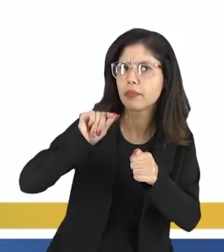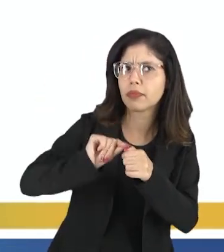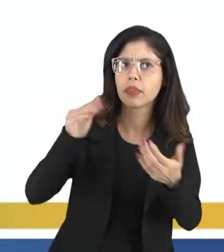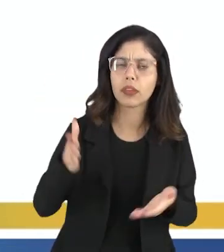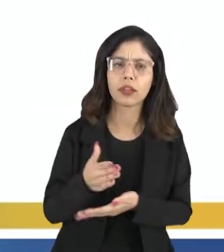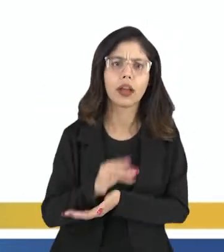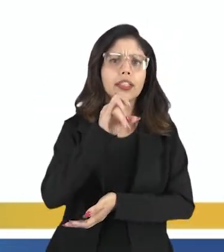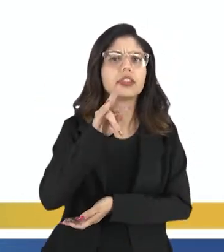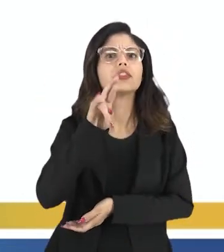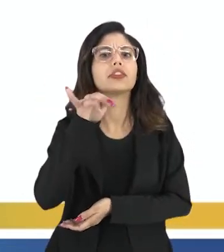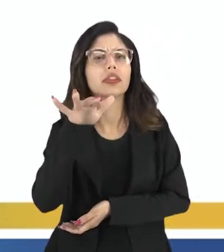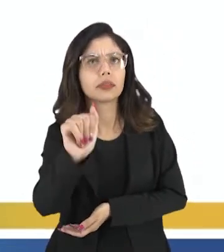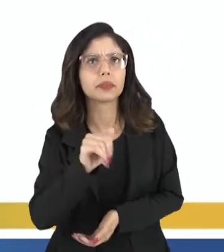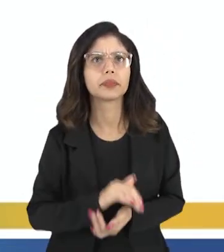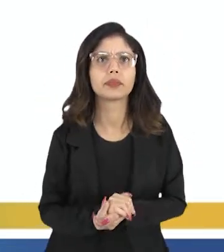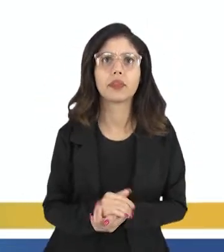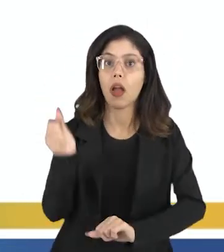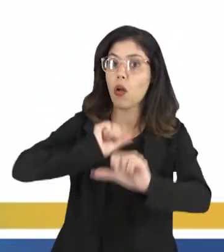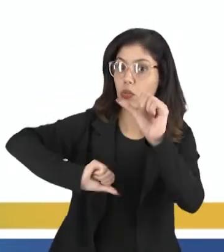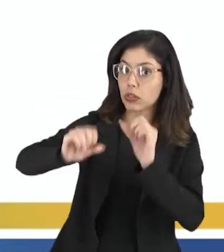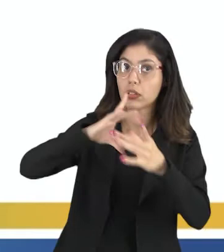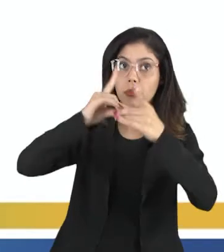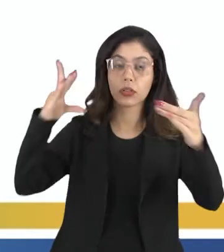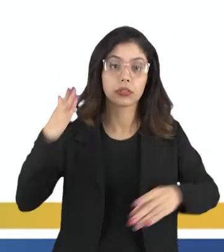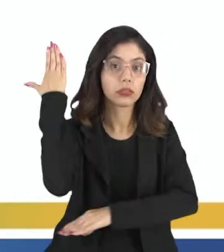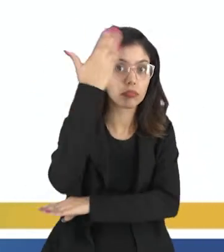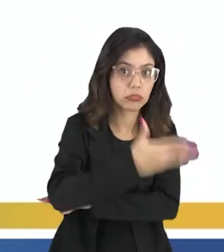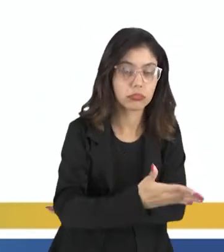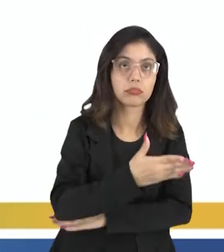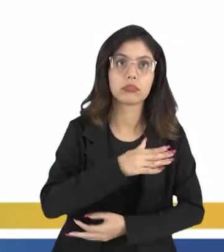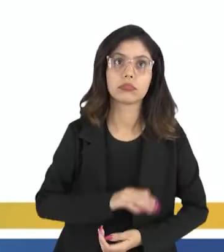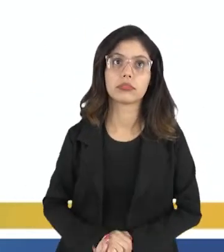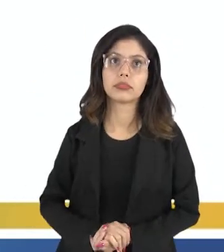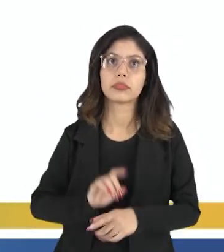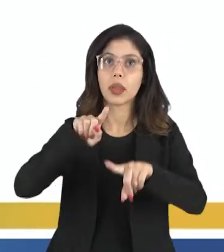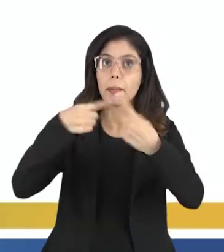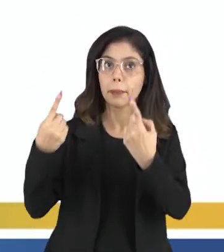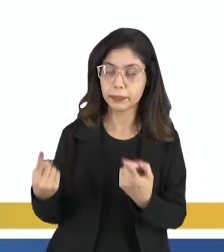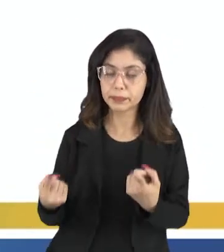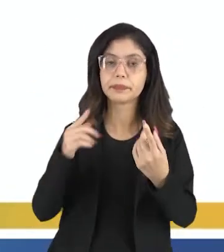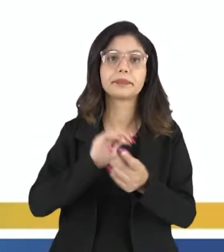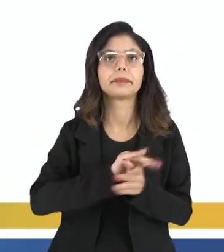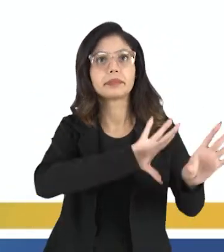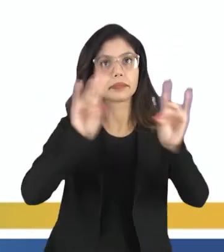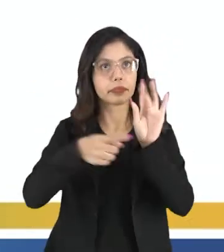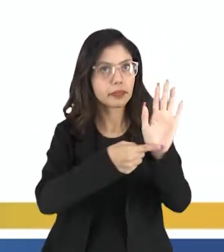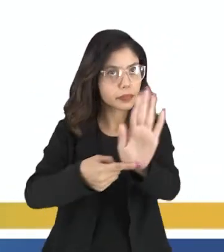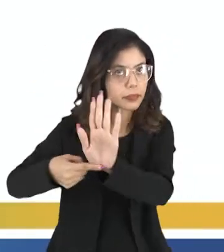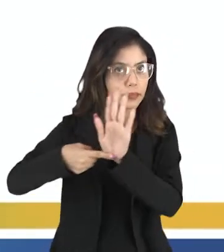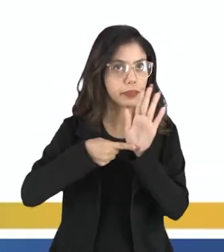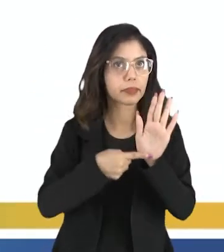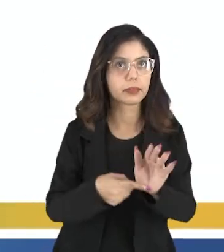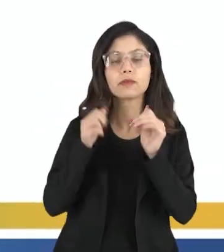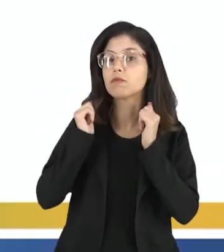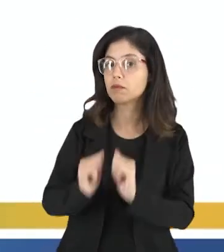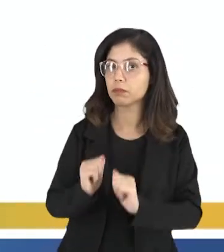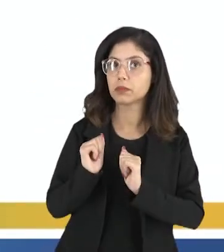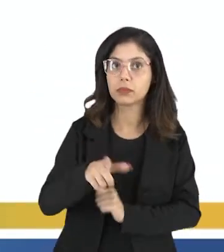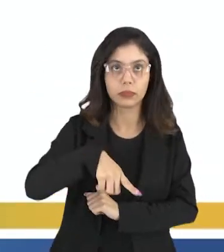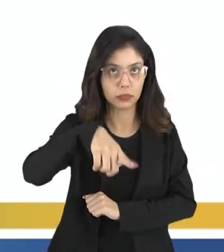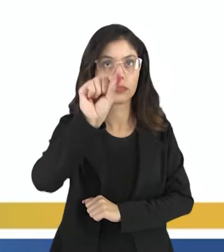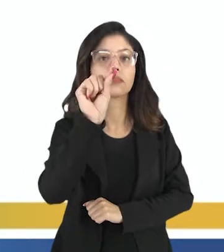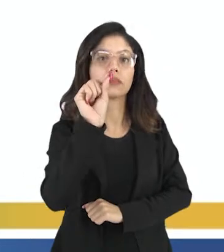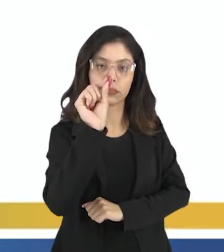maneira indireta, ao contrário da democracia direta. mas através de seus